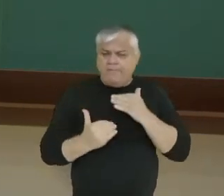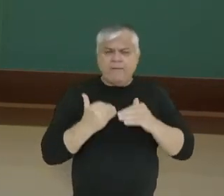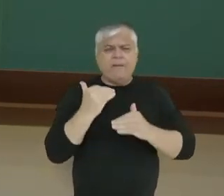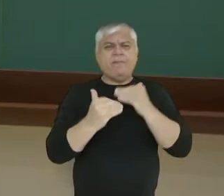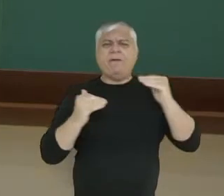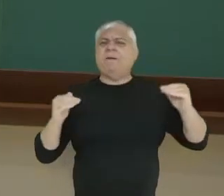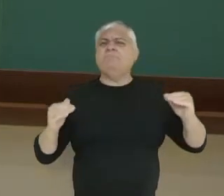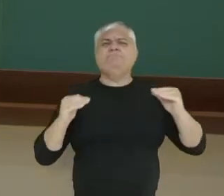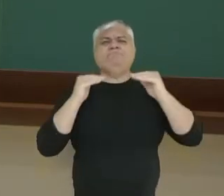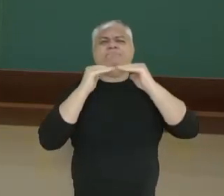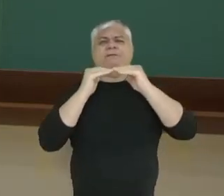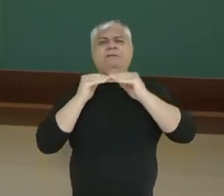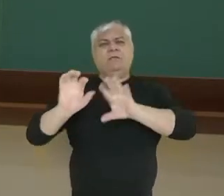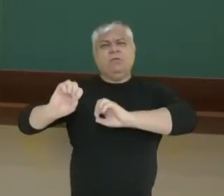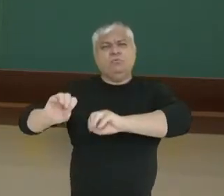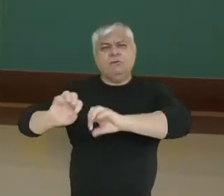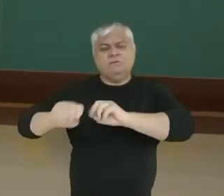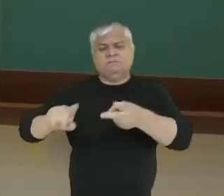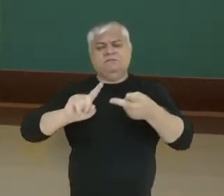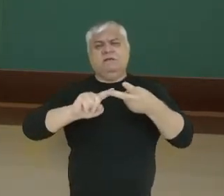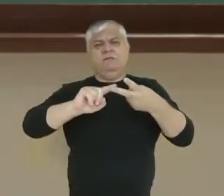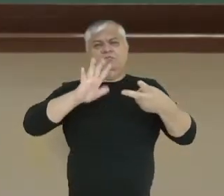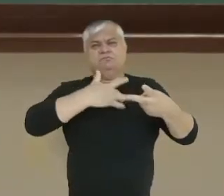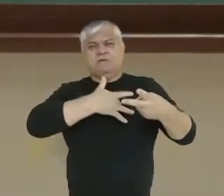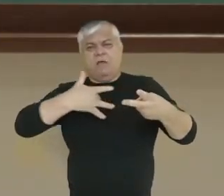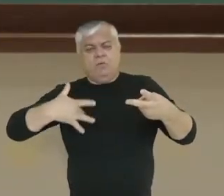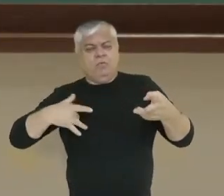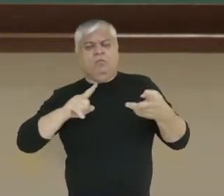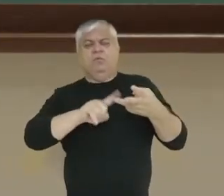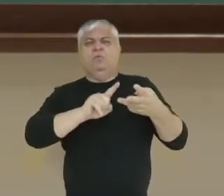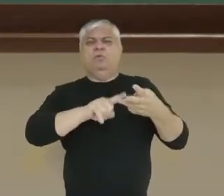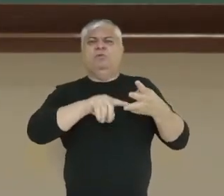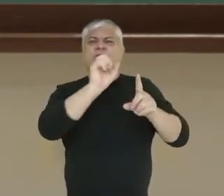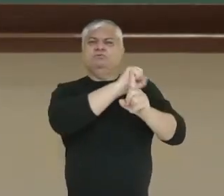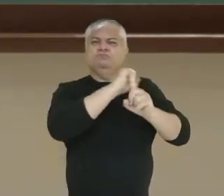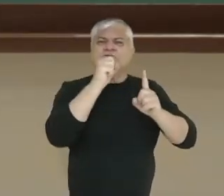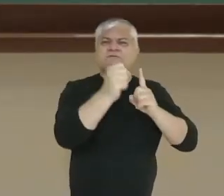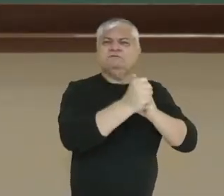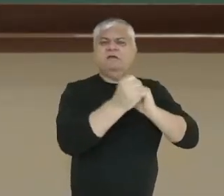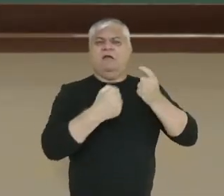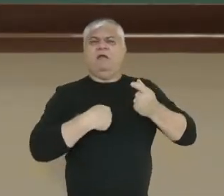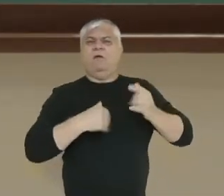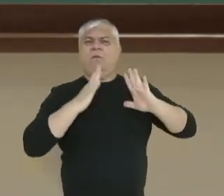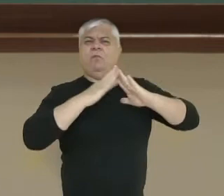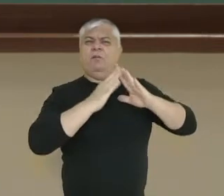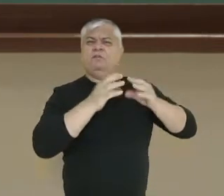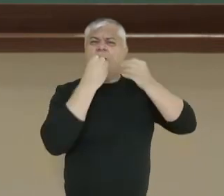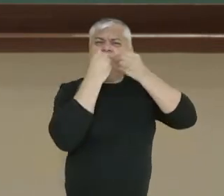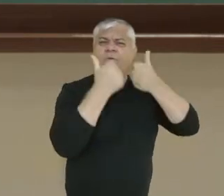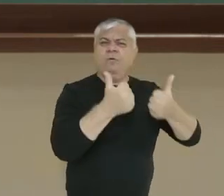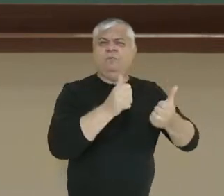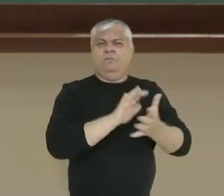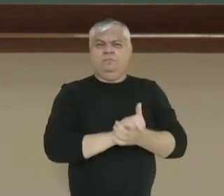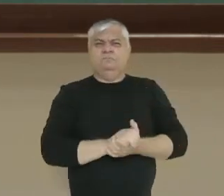direito à educação, à saúde, a viver num bem-estar que lhes desejam, né?